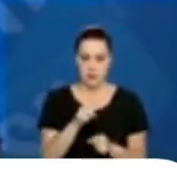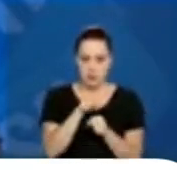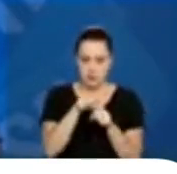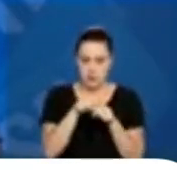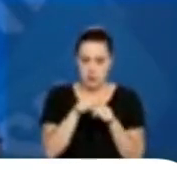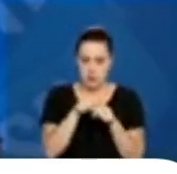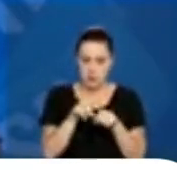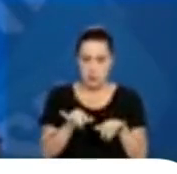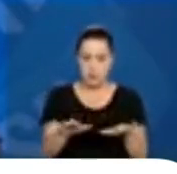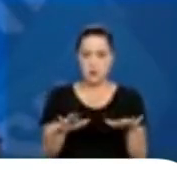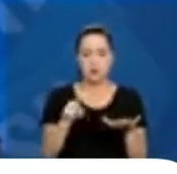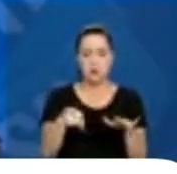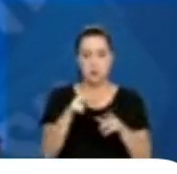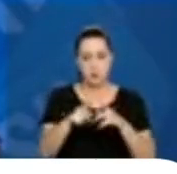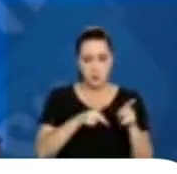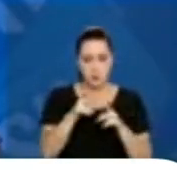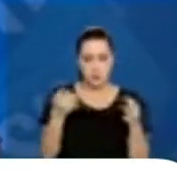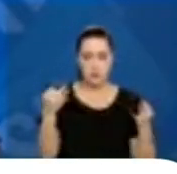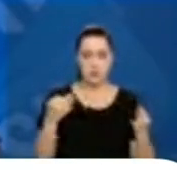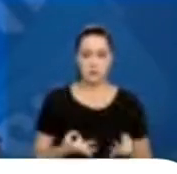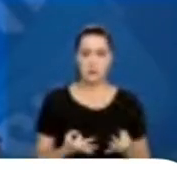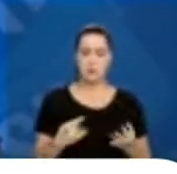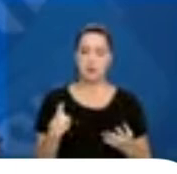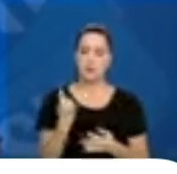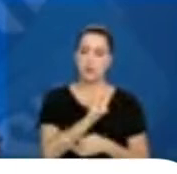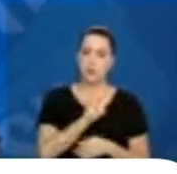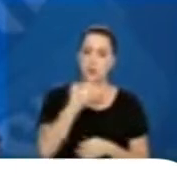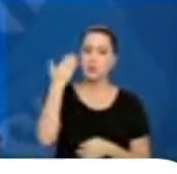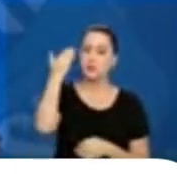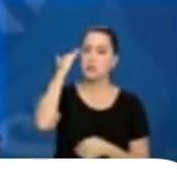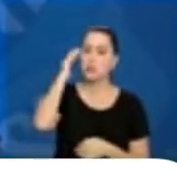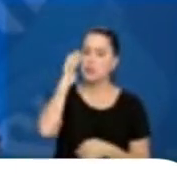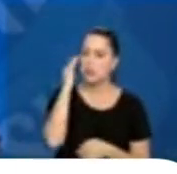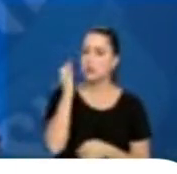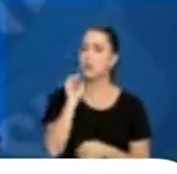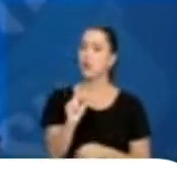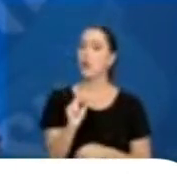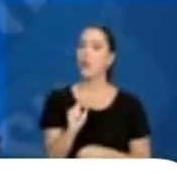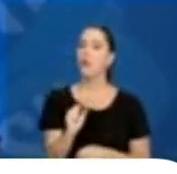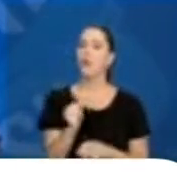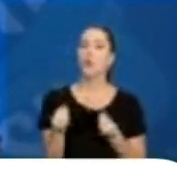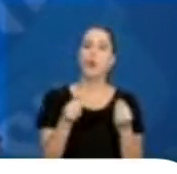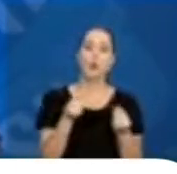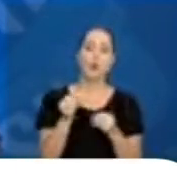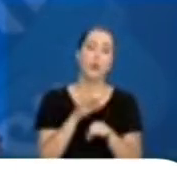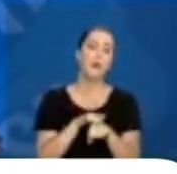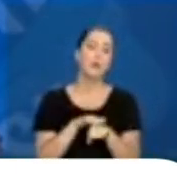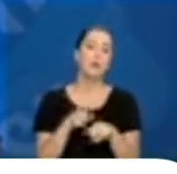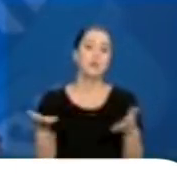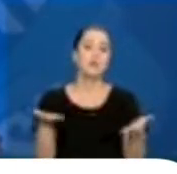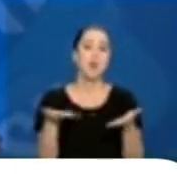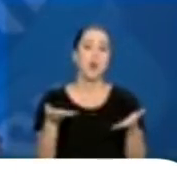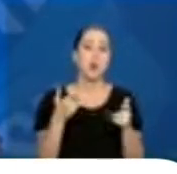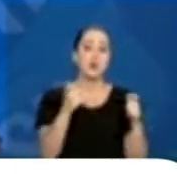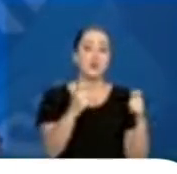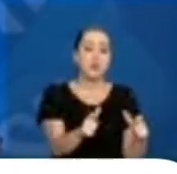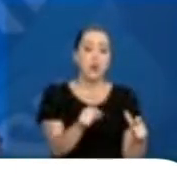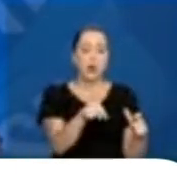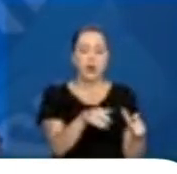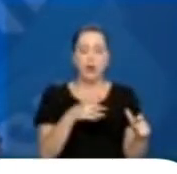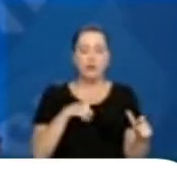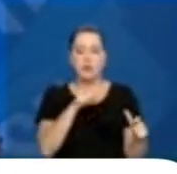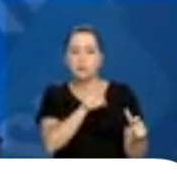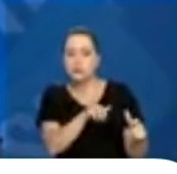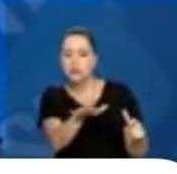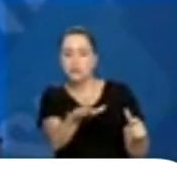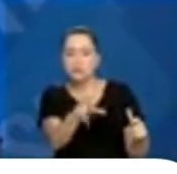da população for adequada e a gente conseguir entender como é que a doença se comporta hoje naquela região, é o que